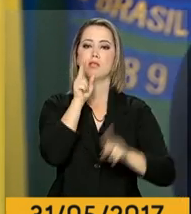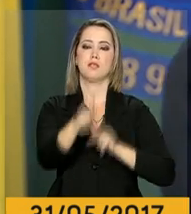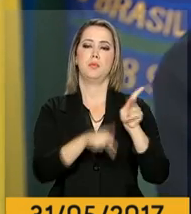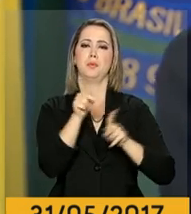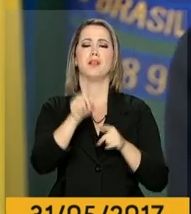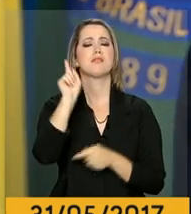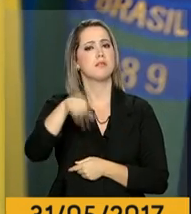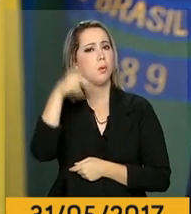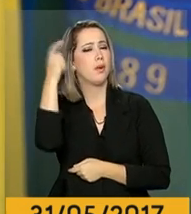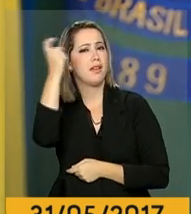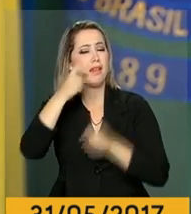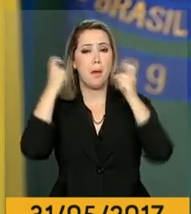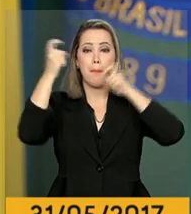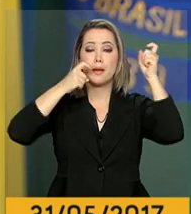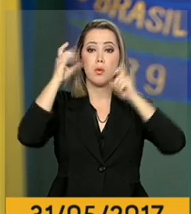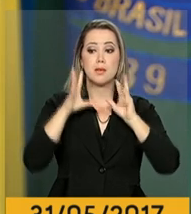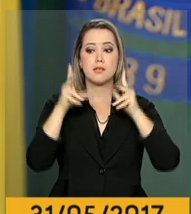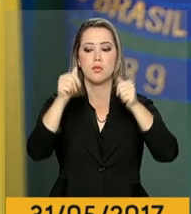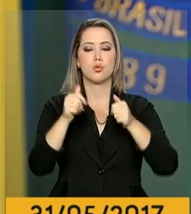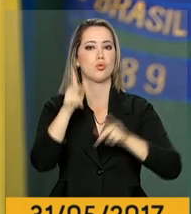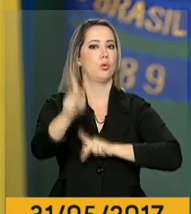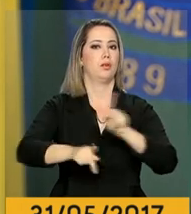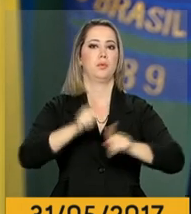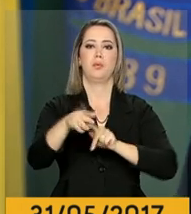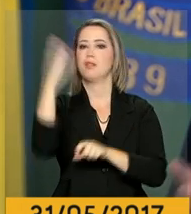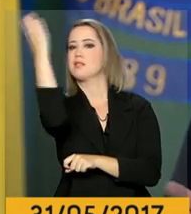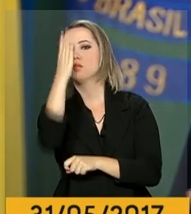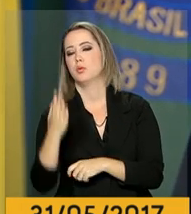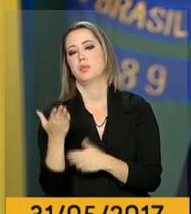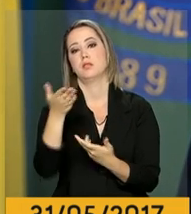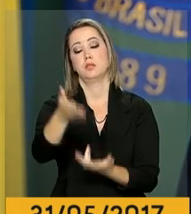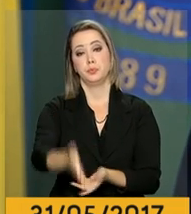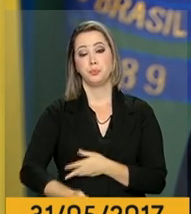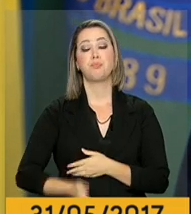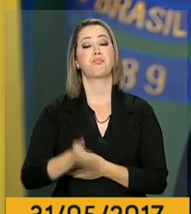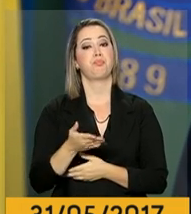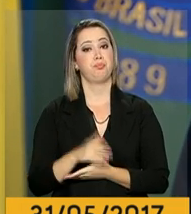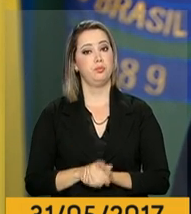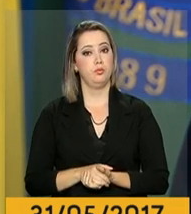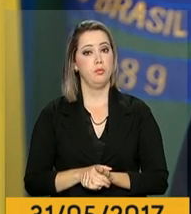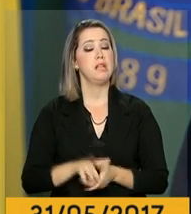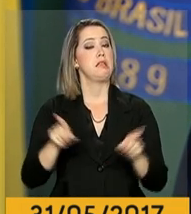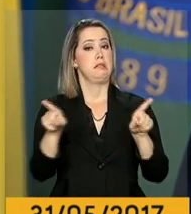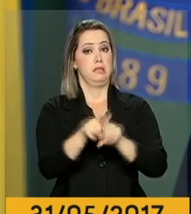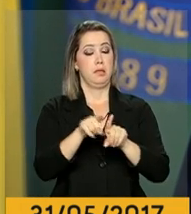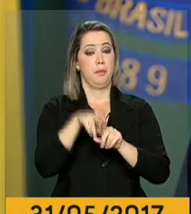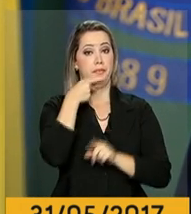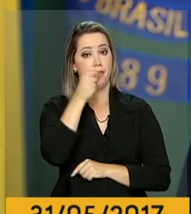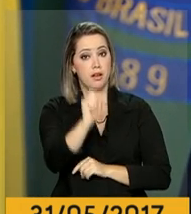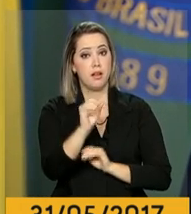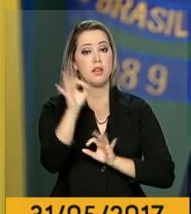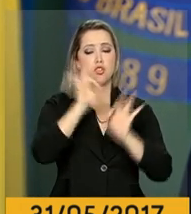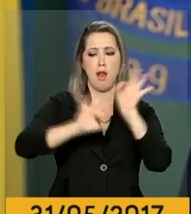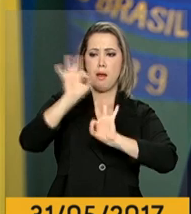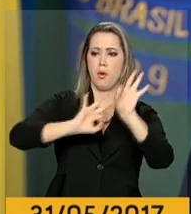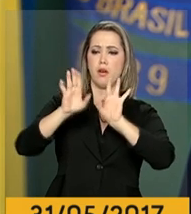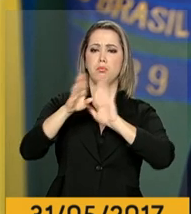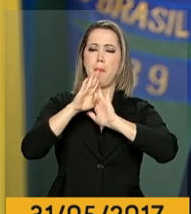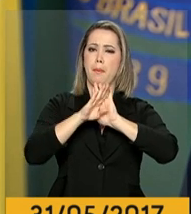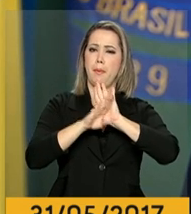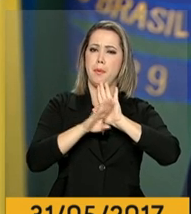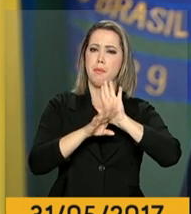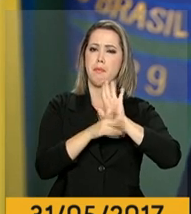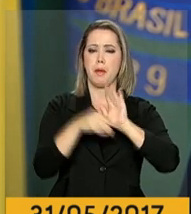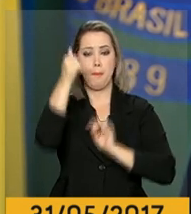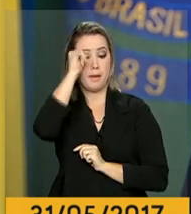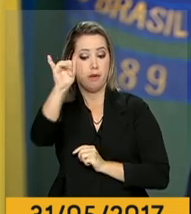de todos os brasileiros. Aliás, foi elaborado um plano nacional de segurança pública para